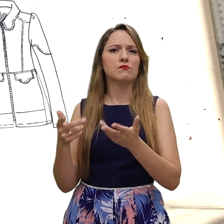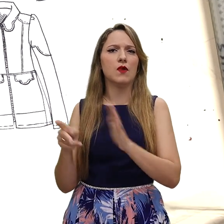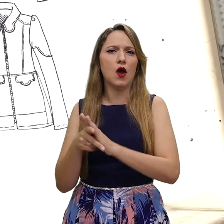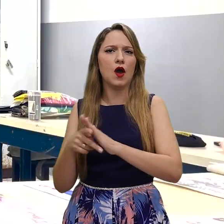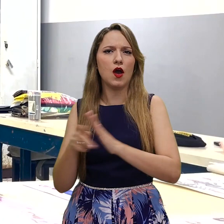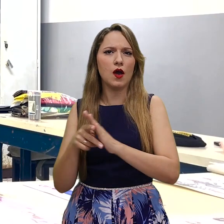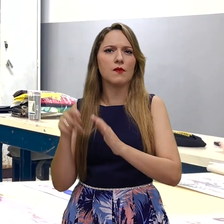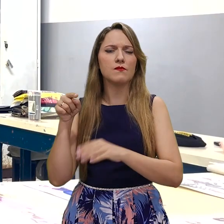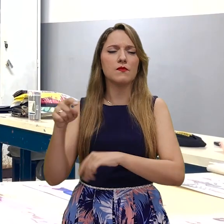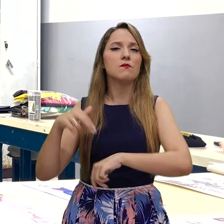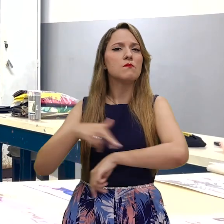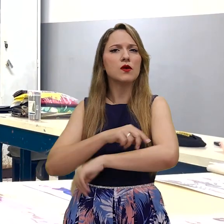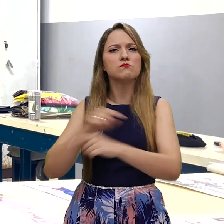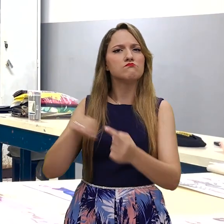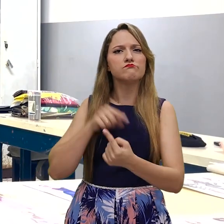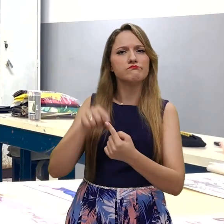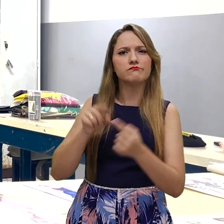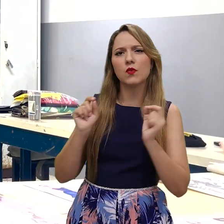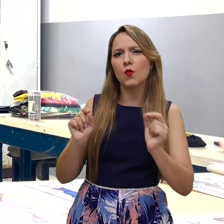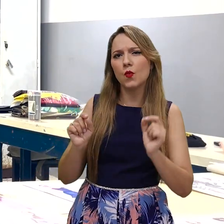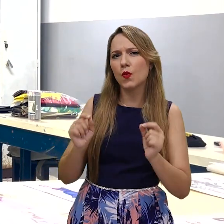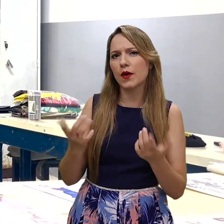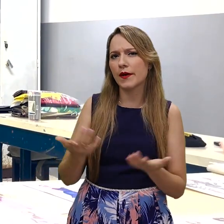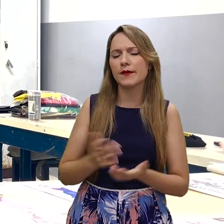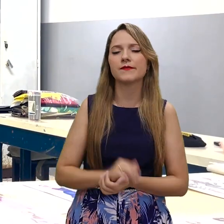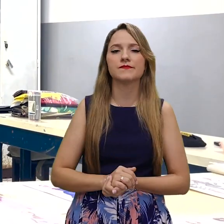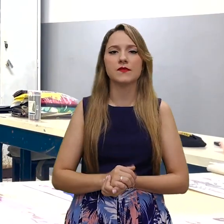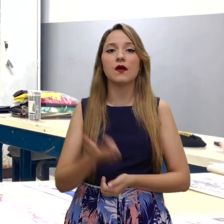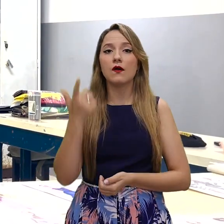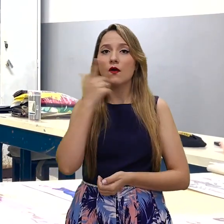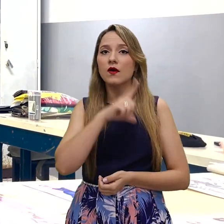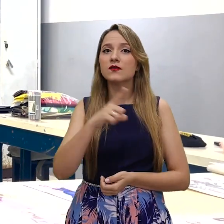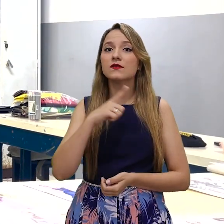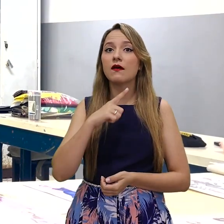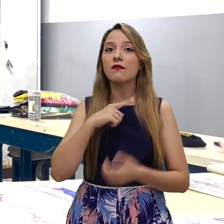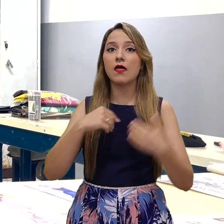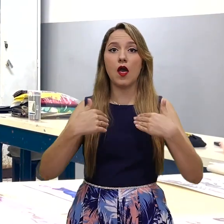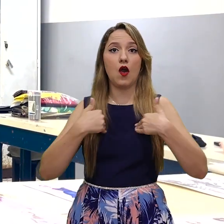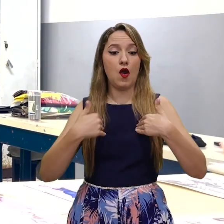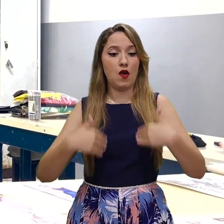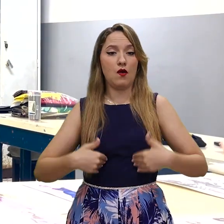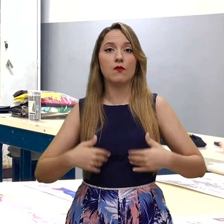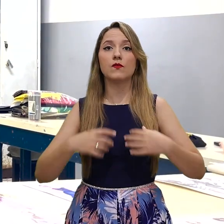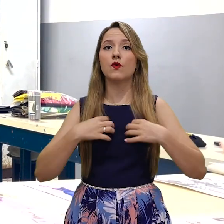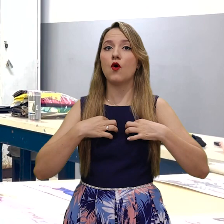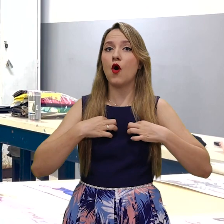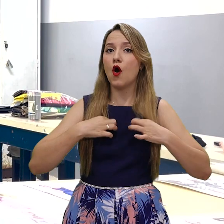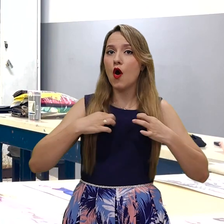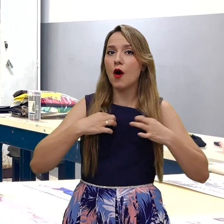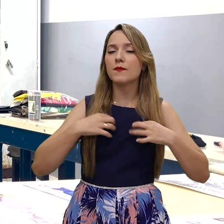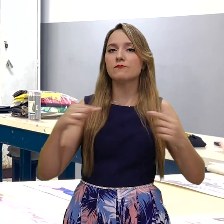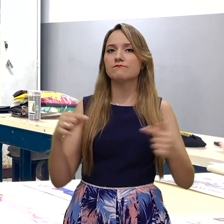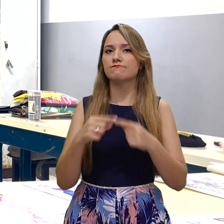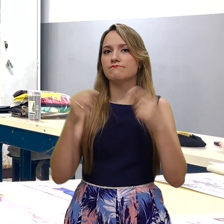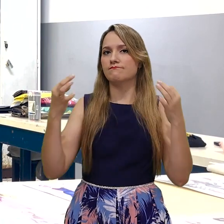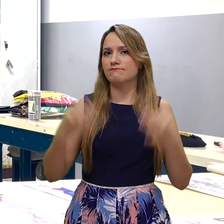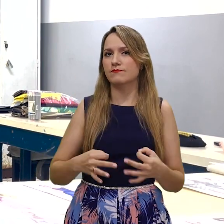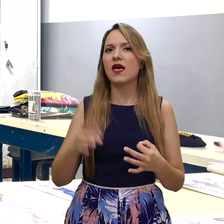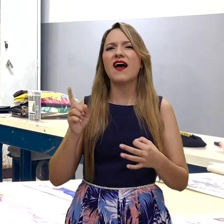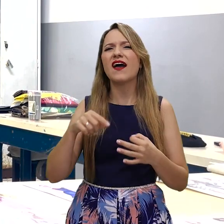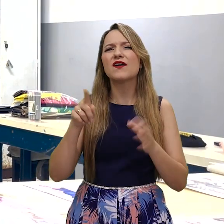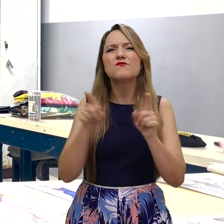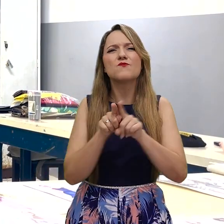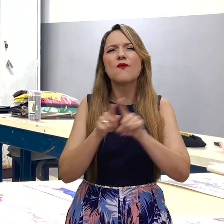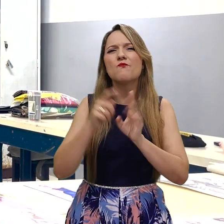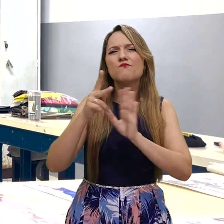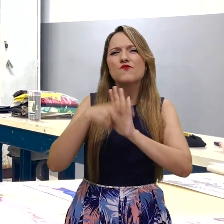uma finalidade. A finalidade é que seja feita uma roupa a partir daquele desenho. Então, ele é um projeto, ele é um